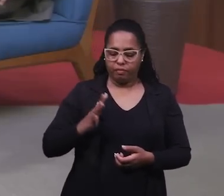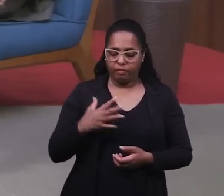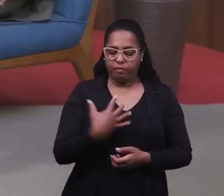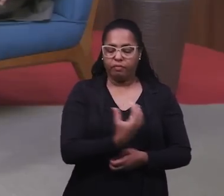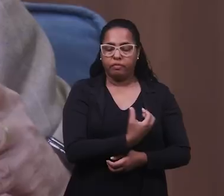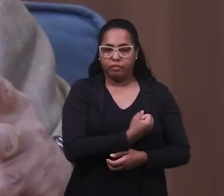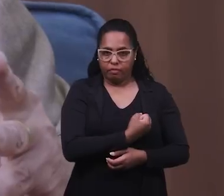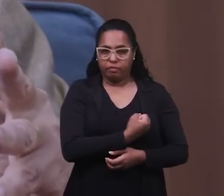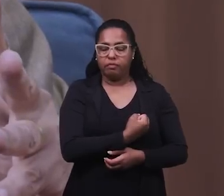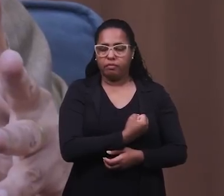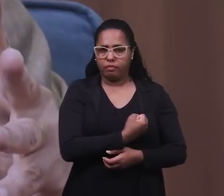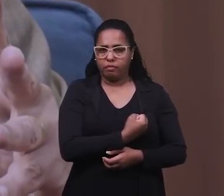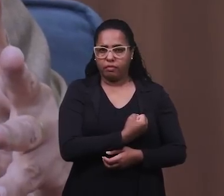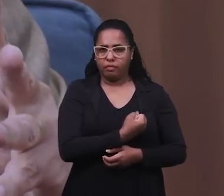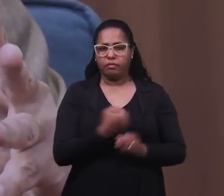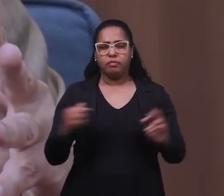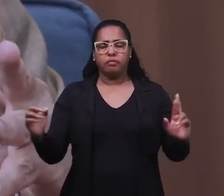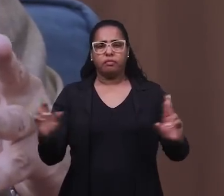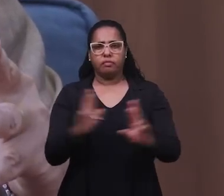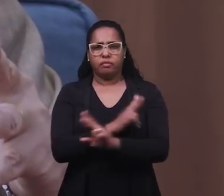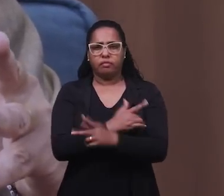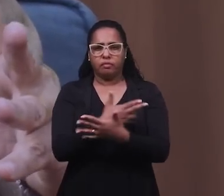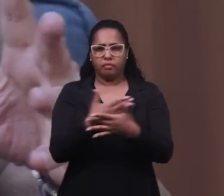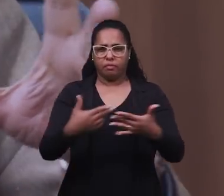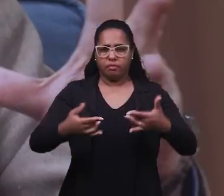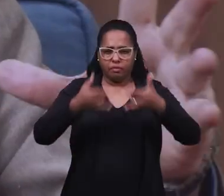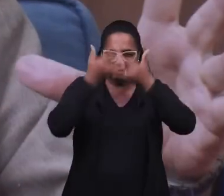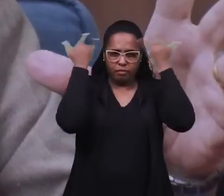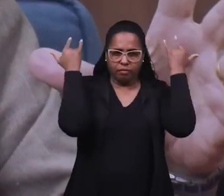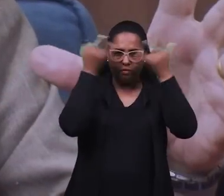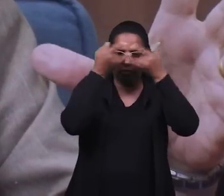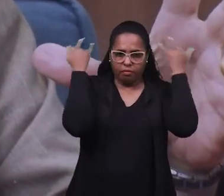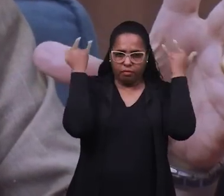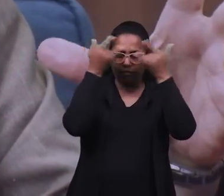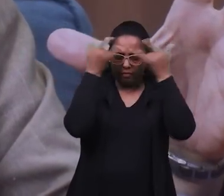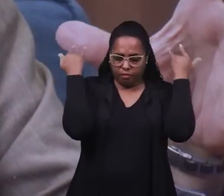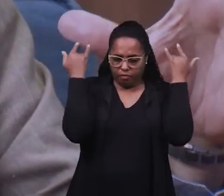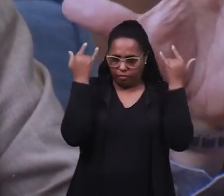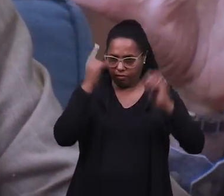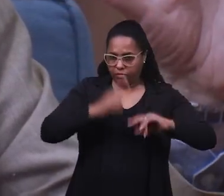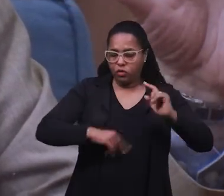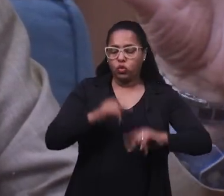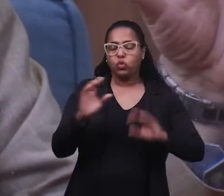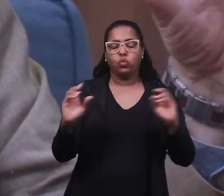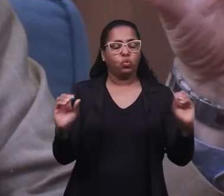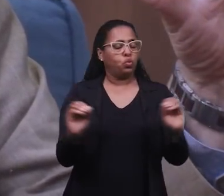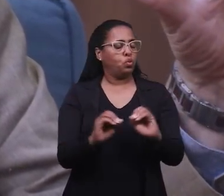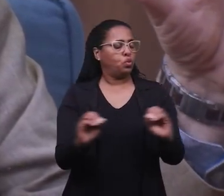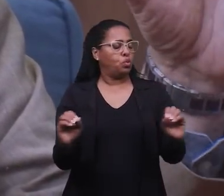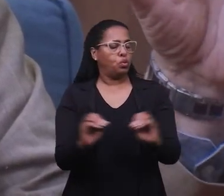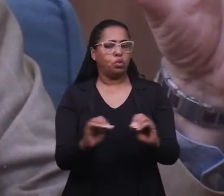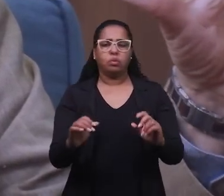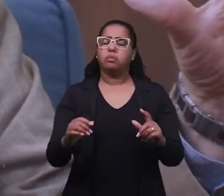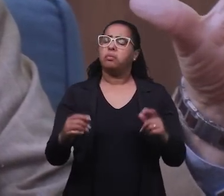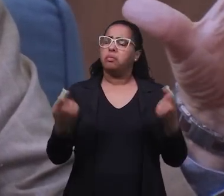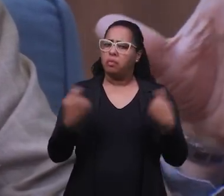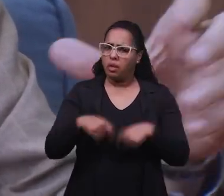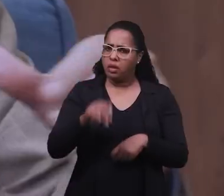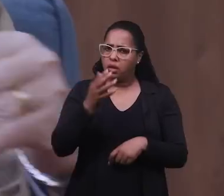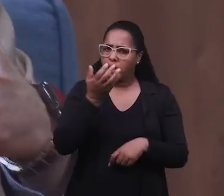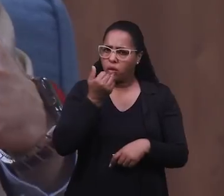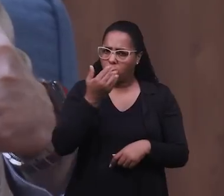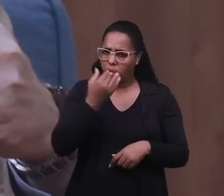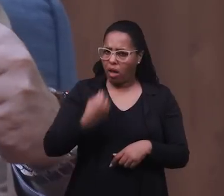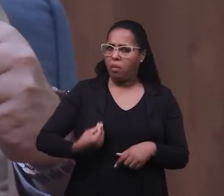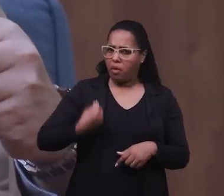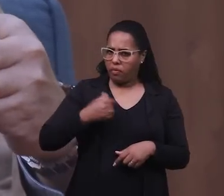valores da salvação não estão nas coisas materiais. Você precisa